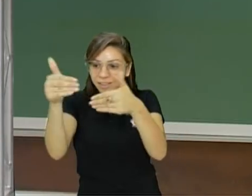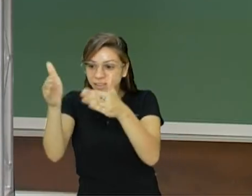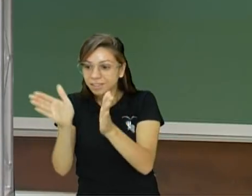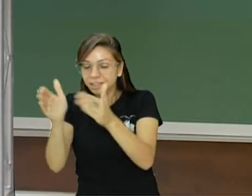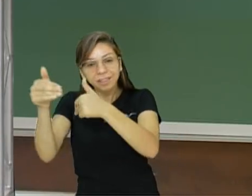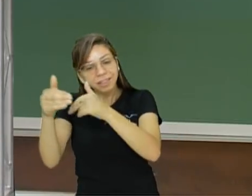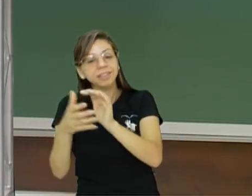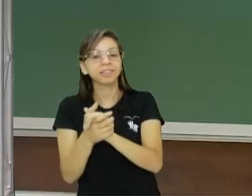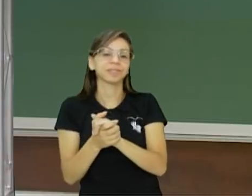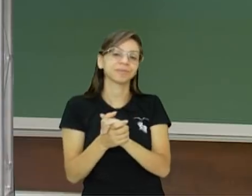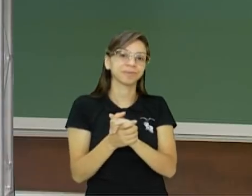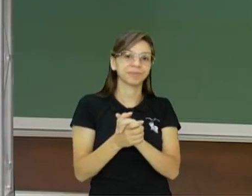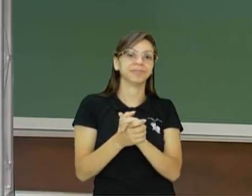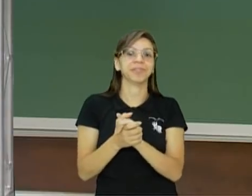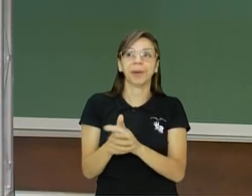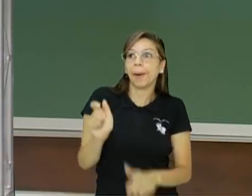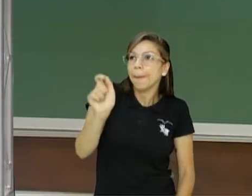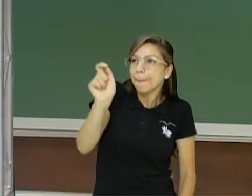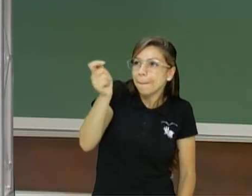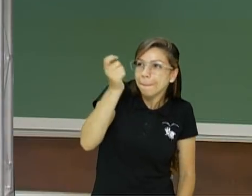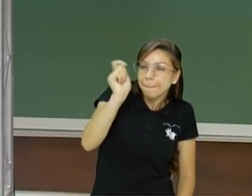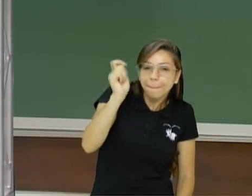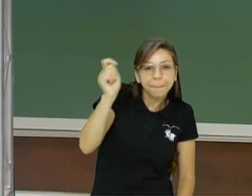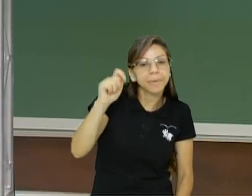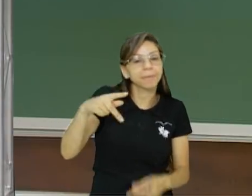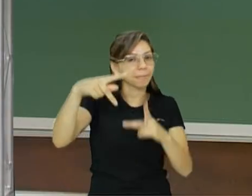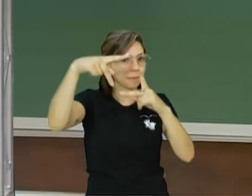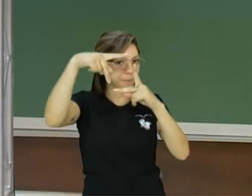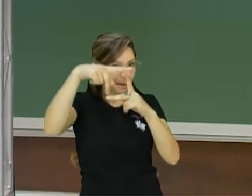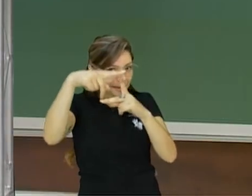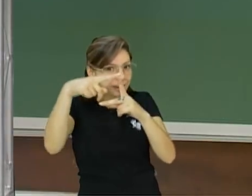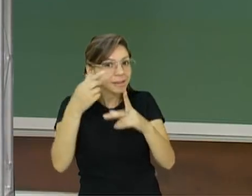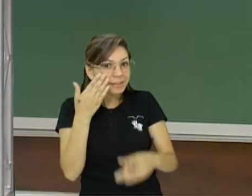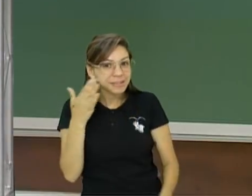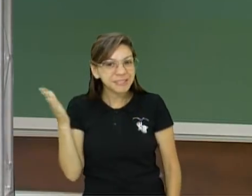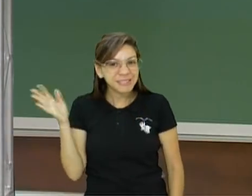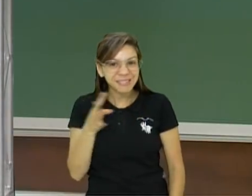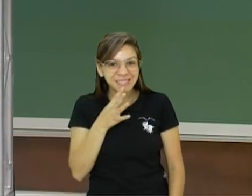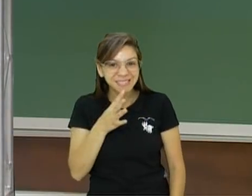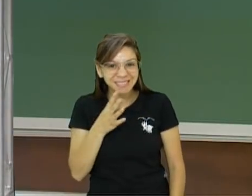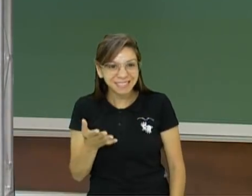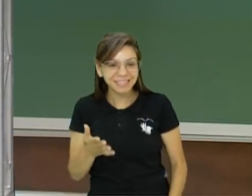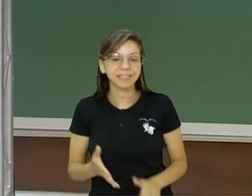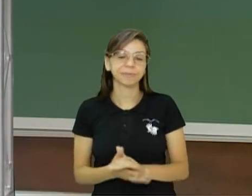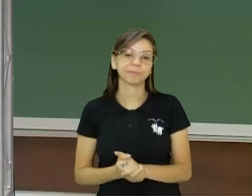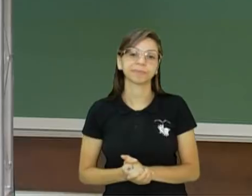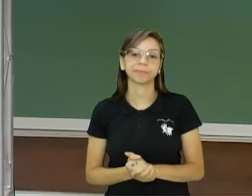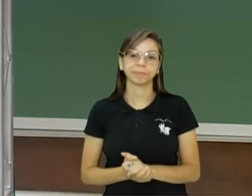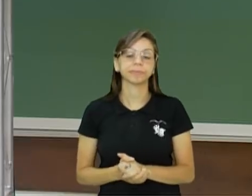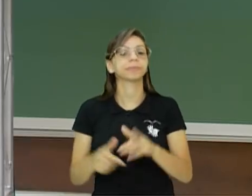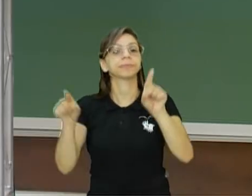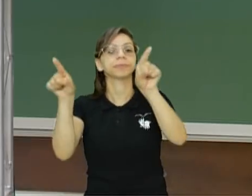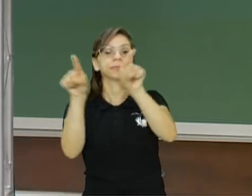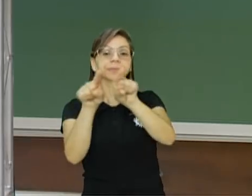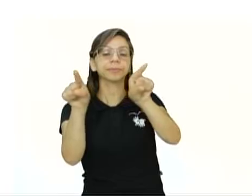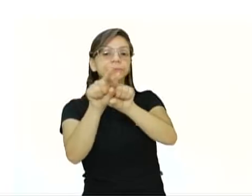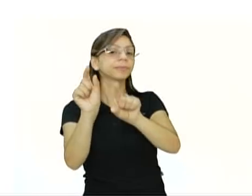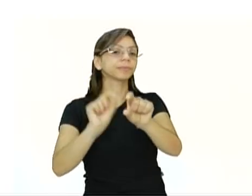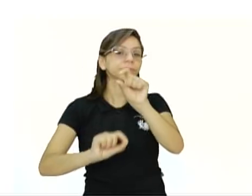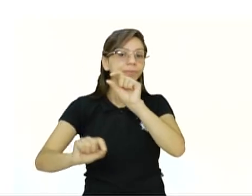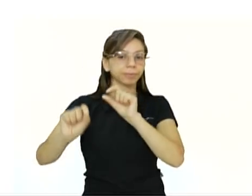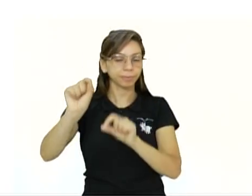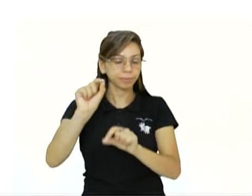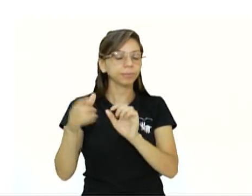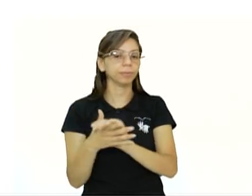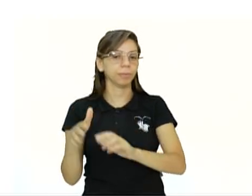pipa quadrada. Olhem só, duvido que vocês já tenham visto essa, hein? E nós também vimos o quê? Lá